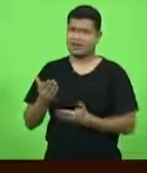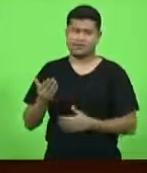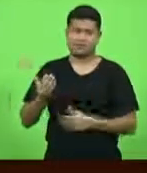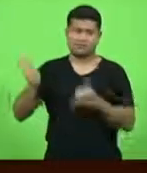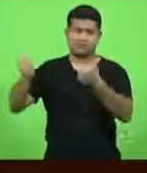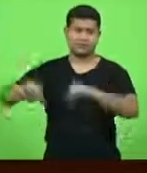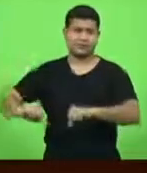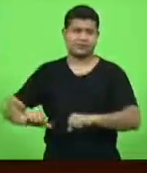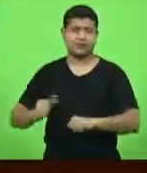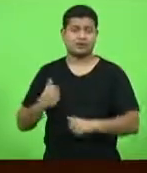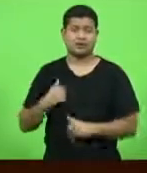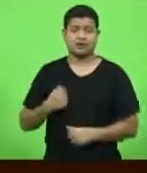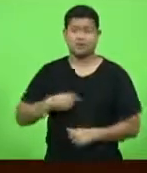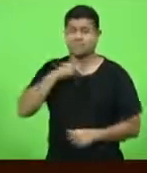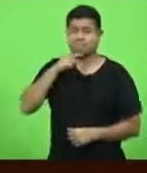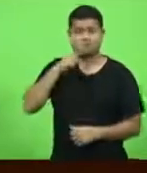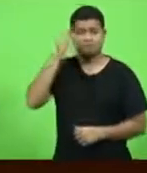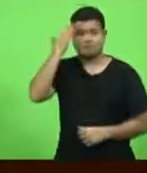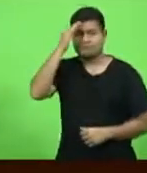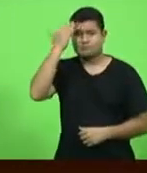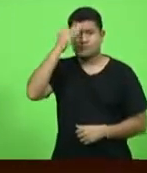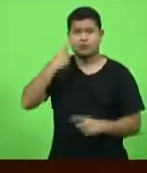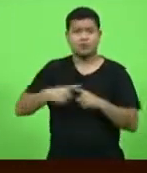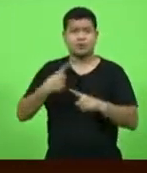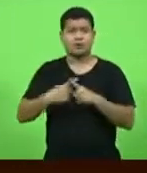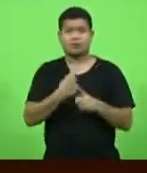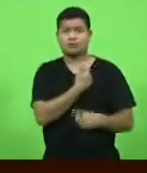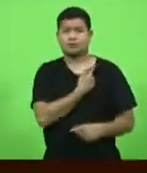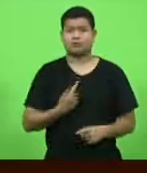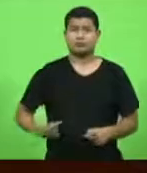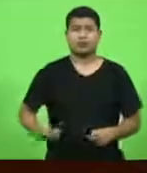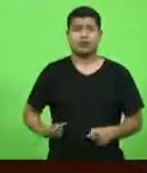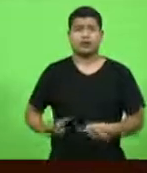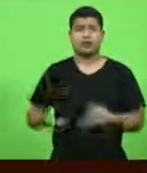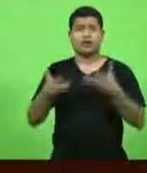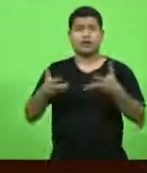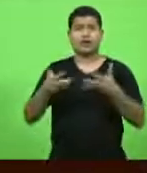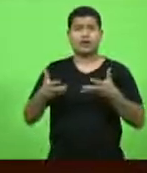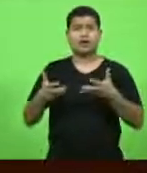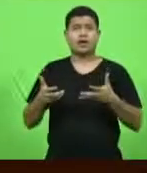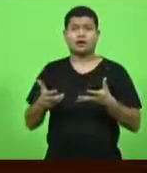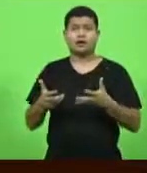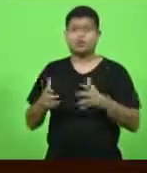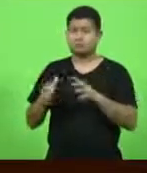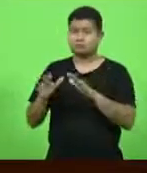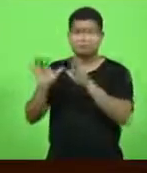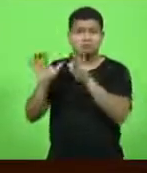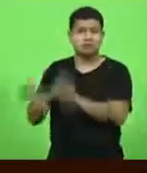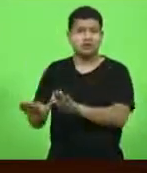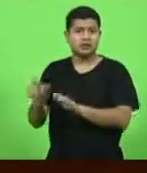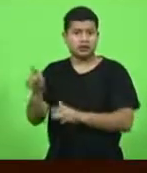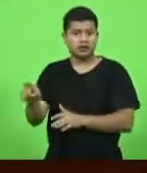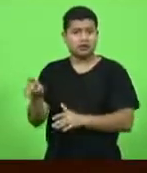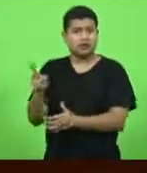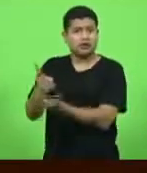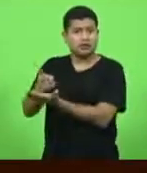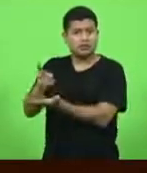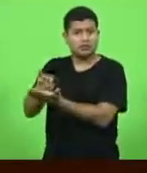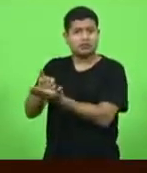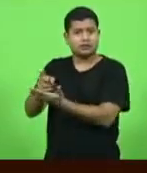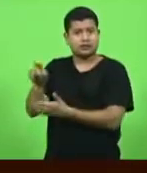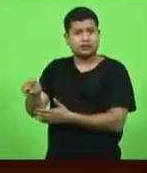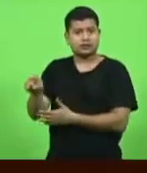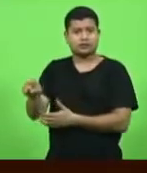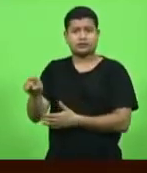Ah e não dá para entender o porquê que o governador faz tanta questão de deixar no comando Oi